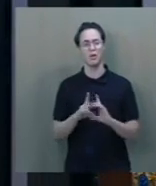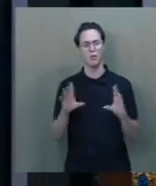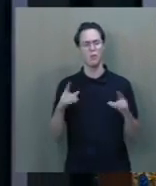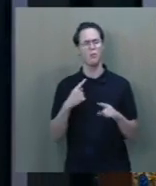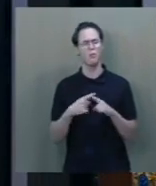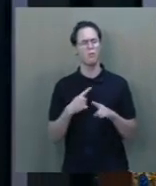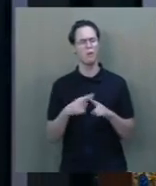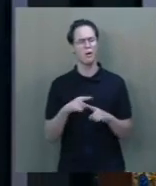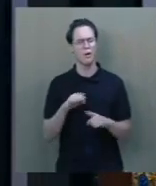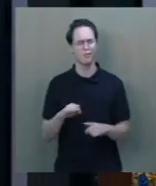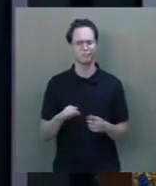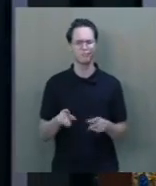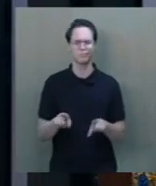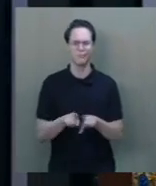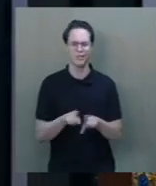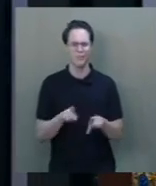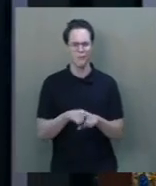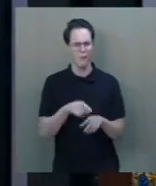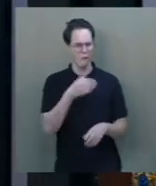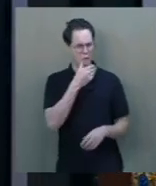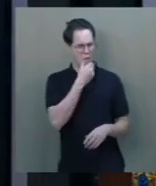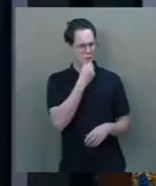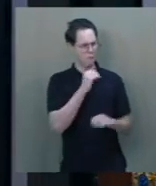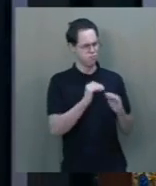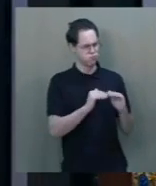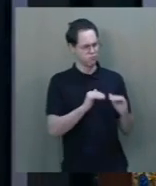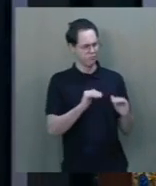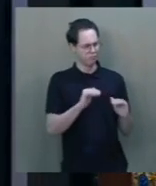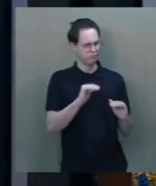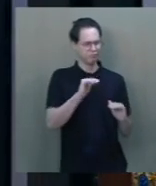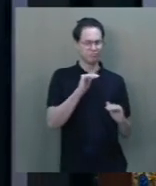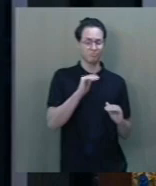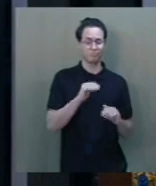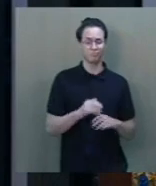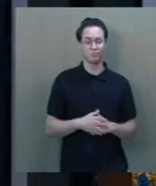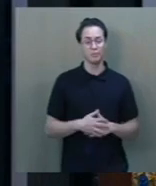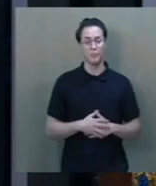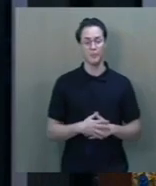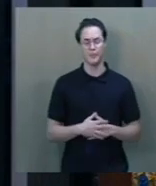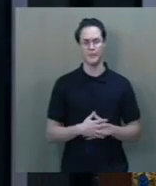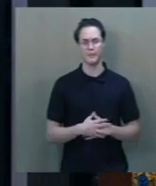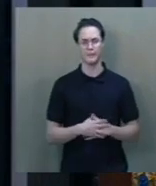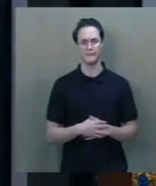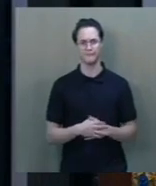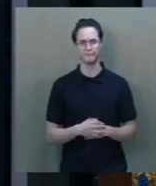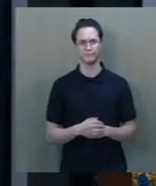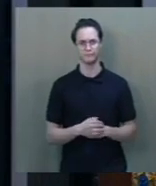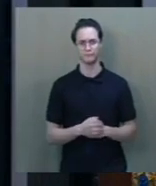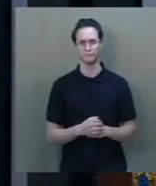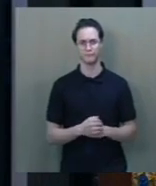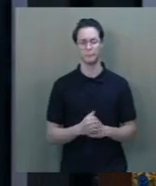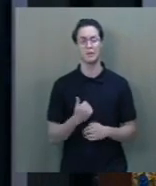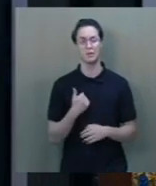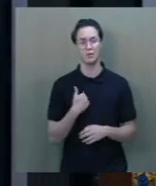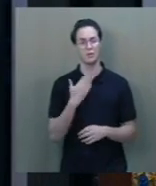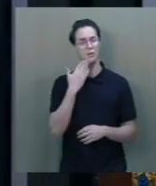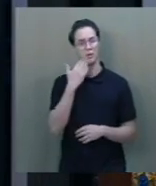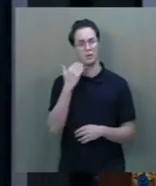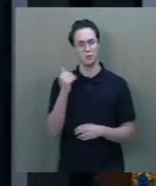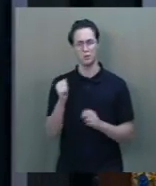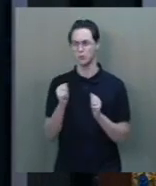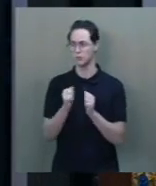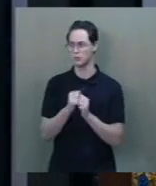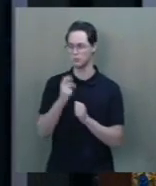que não, misógino e elitista. Preferi ficar ao lado dos vencidos e não dos vencedores. E gostaria,